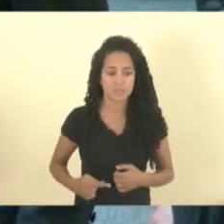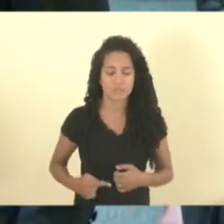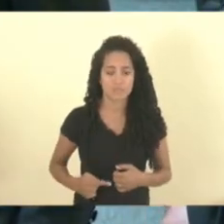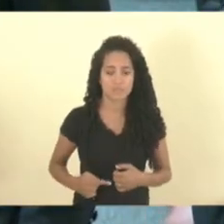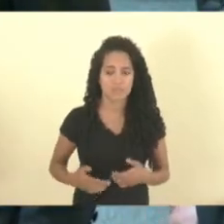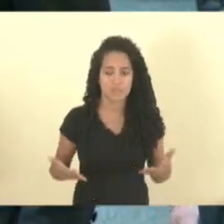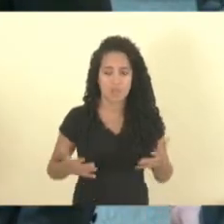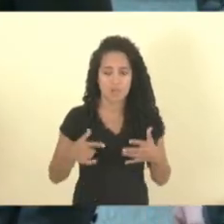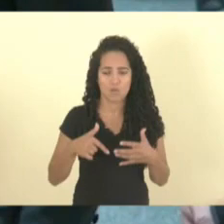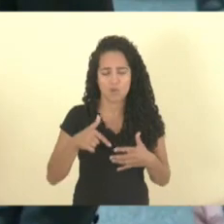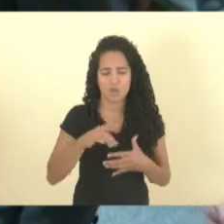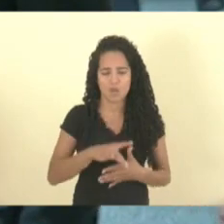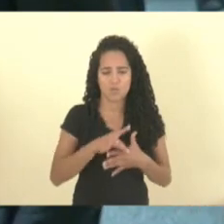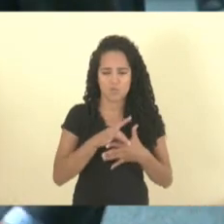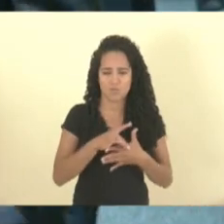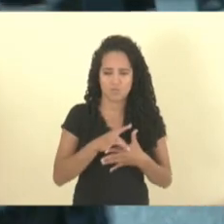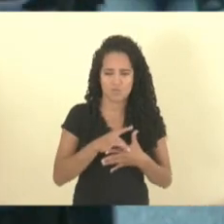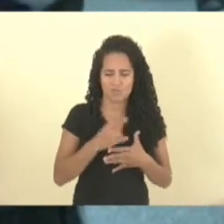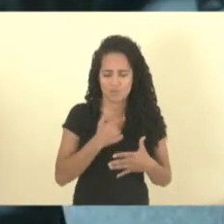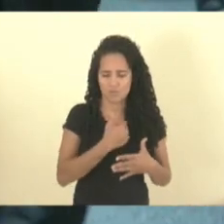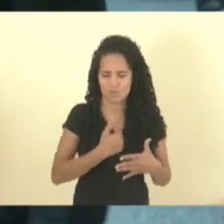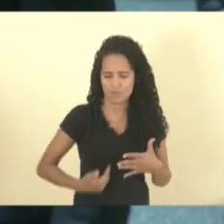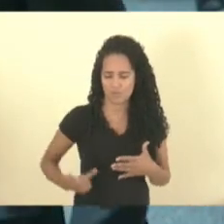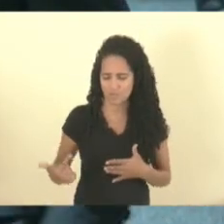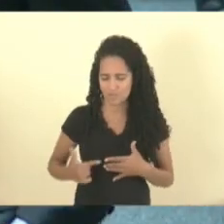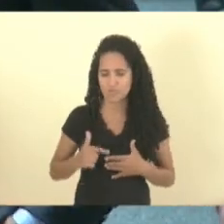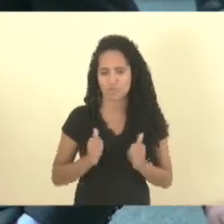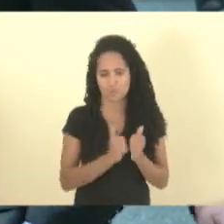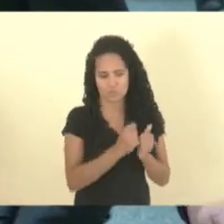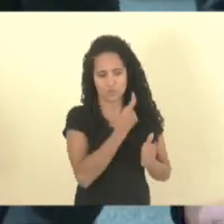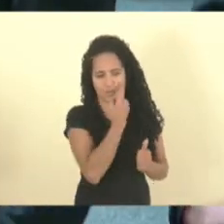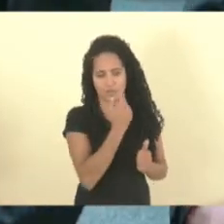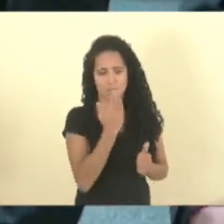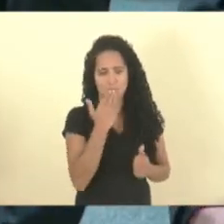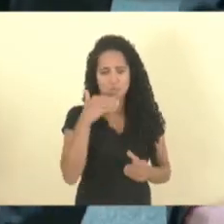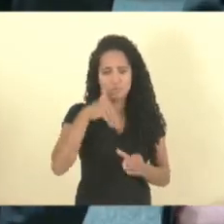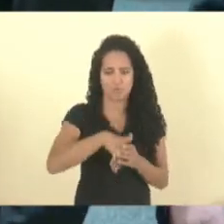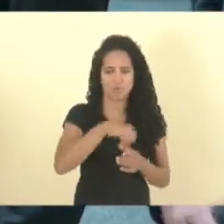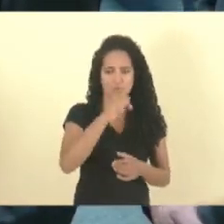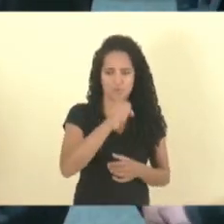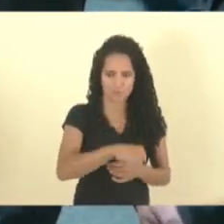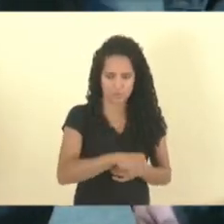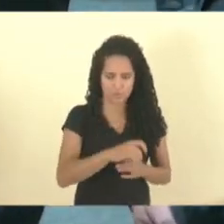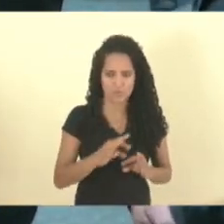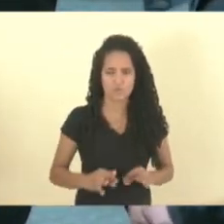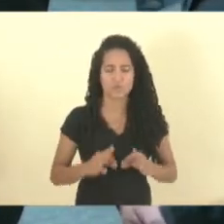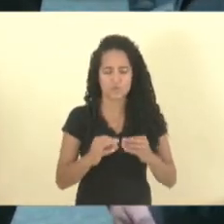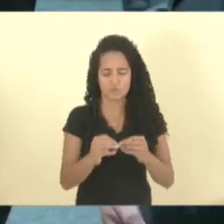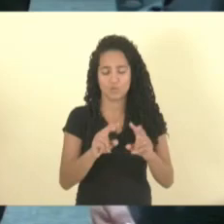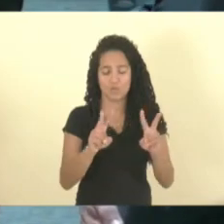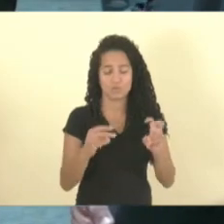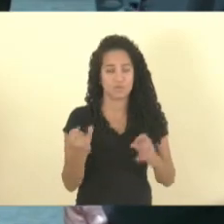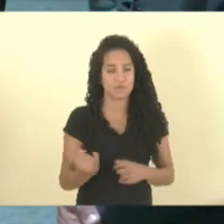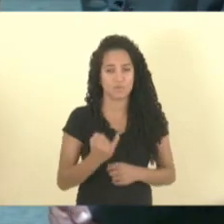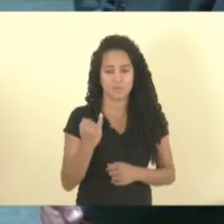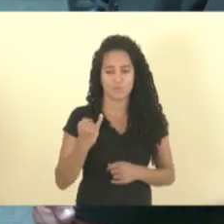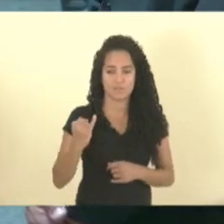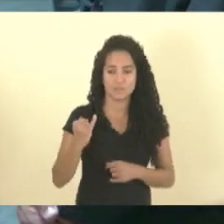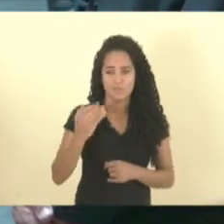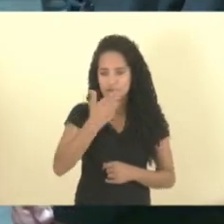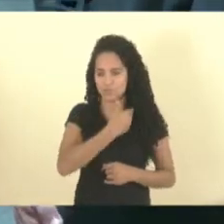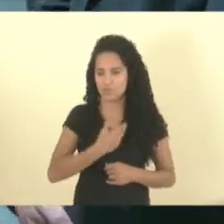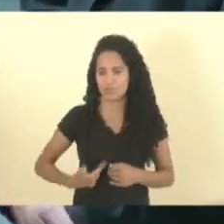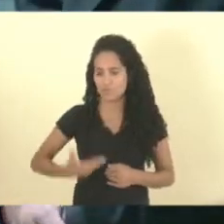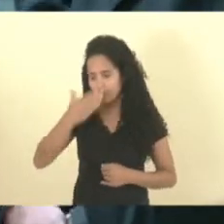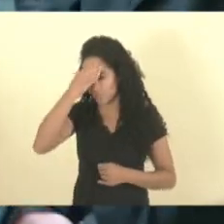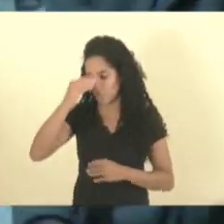na condição de vice-líder do governo, combinado com o líder Dari Pagung, queria pedir o voto sim à matéria tão importante enviada pelo governador Renato